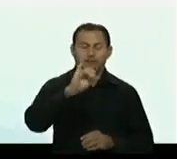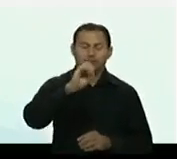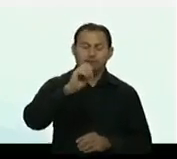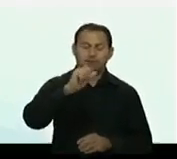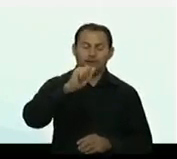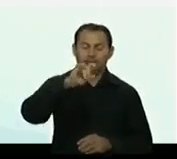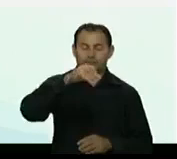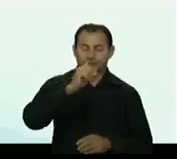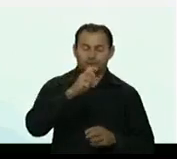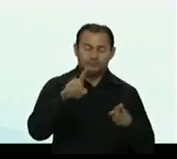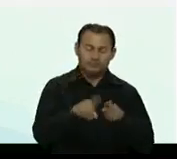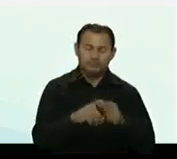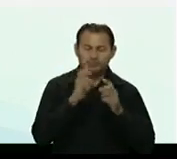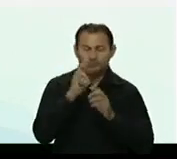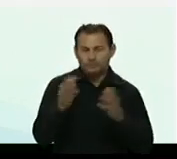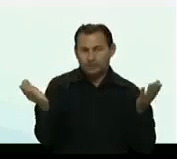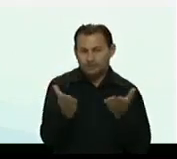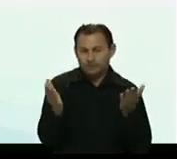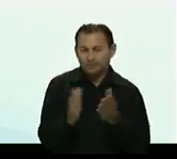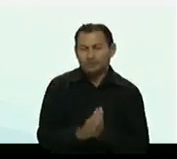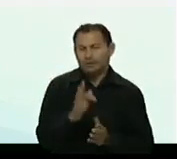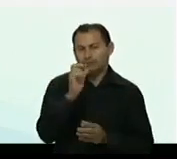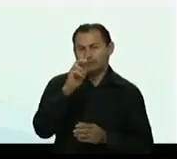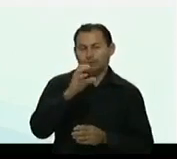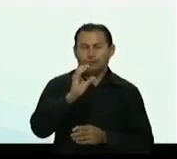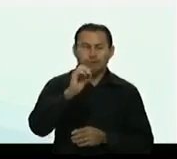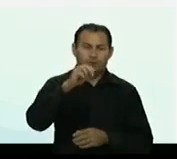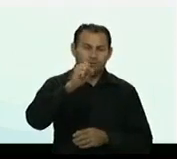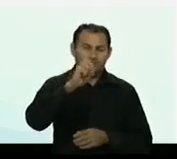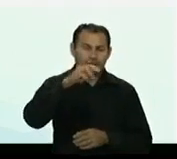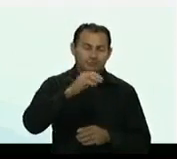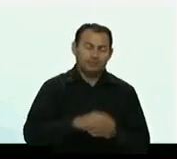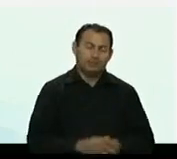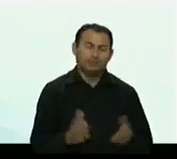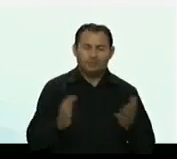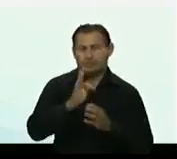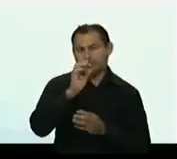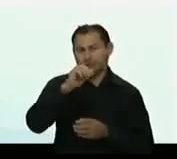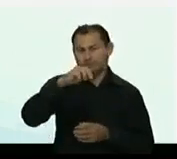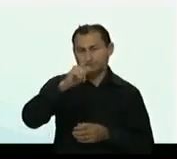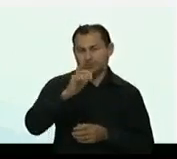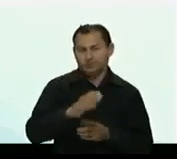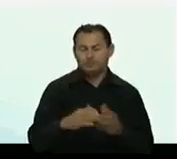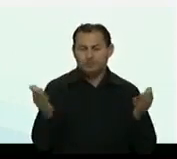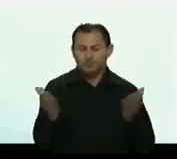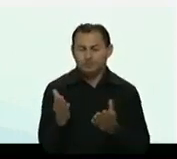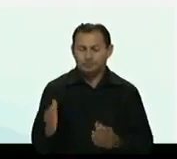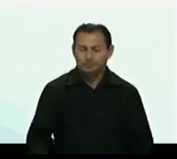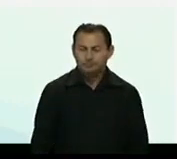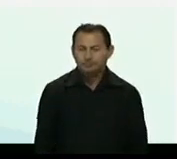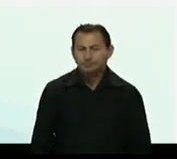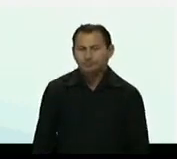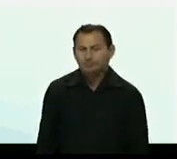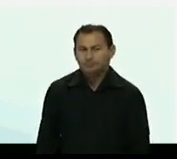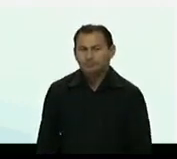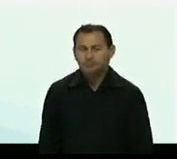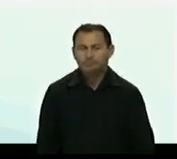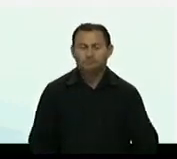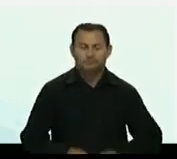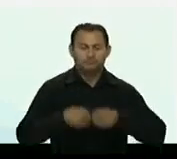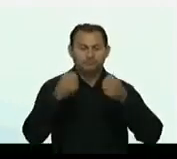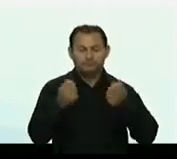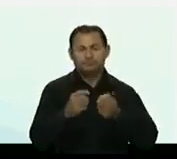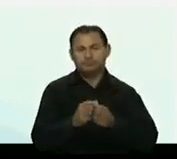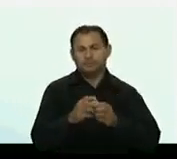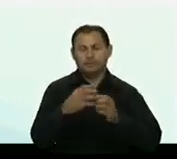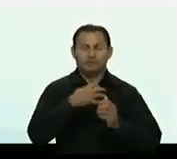sobre hipotenusa. E agora, a função cosseno, a função tangente. A função tangente, ela é dada